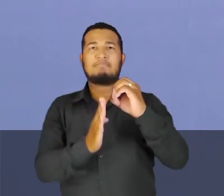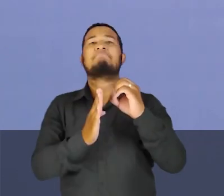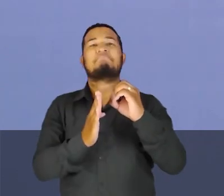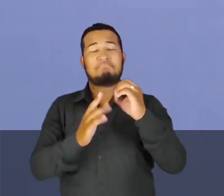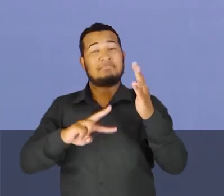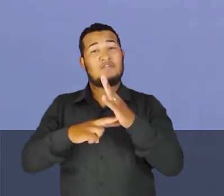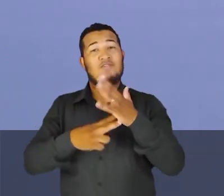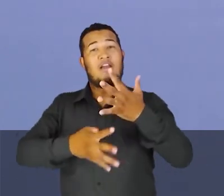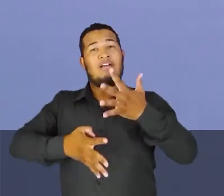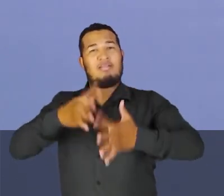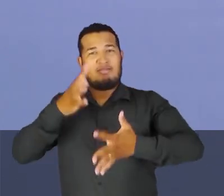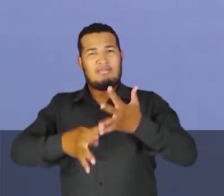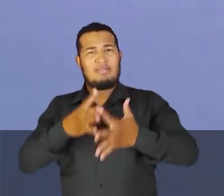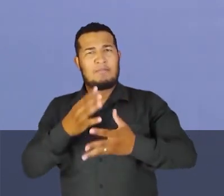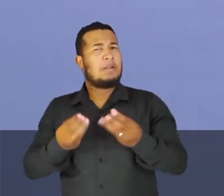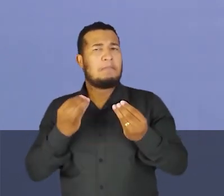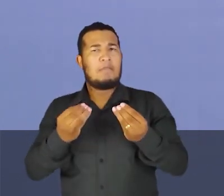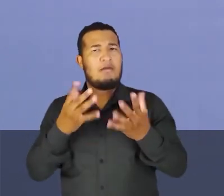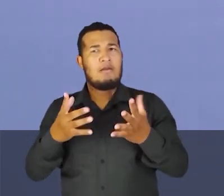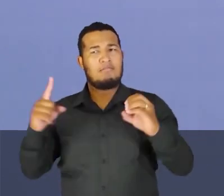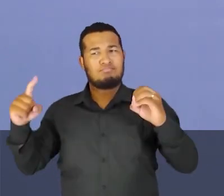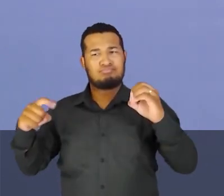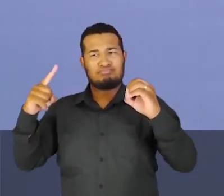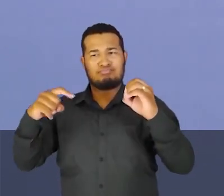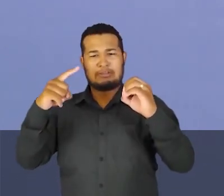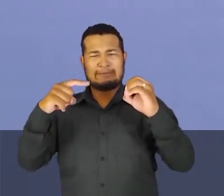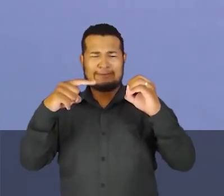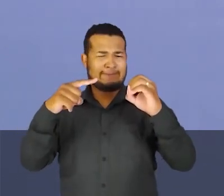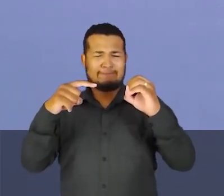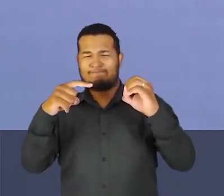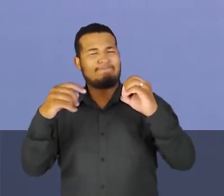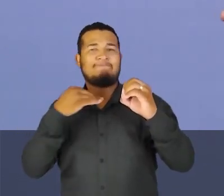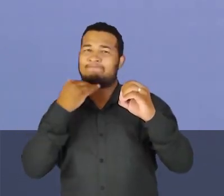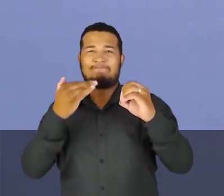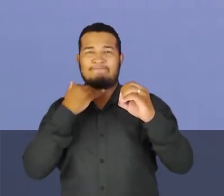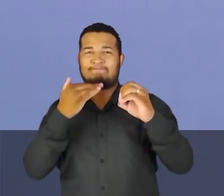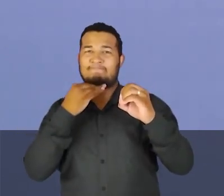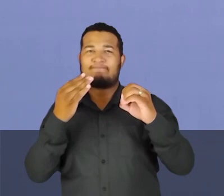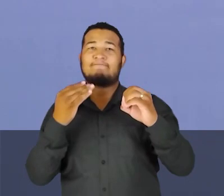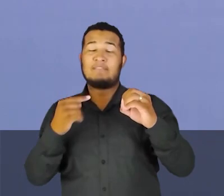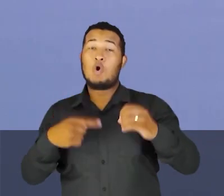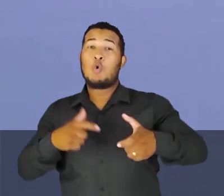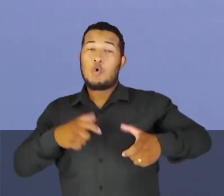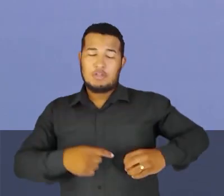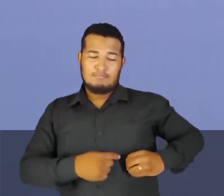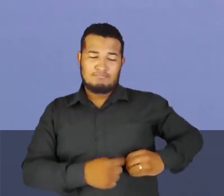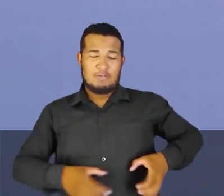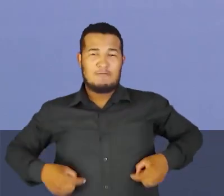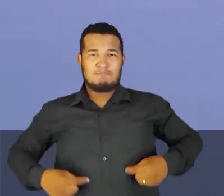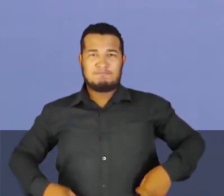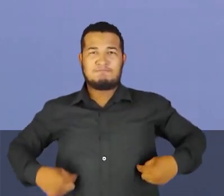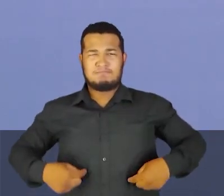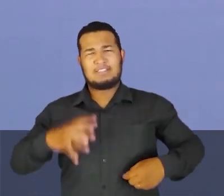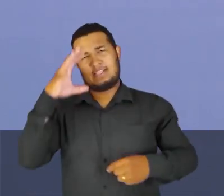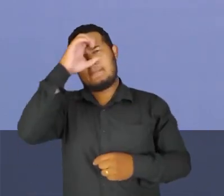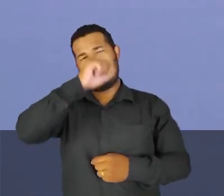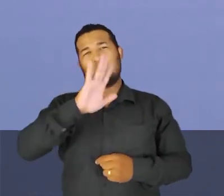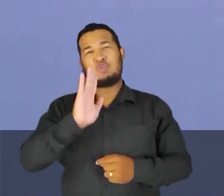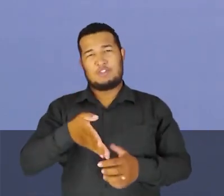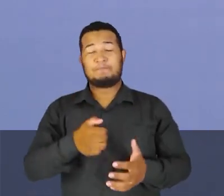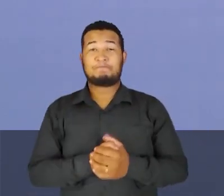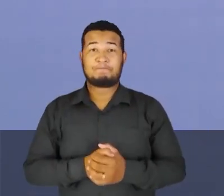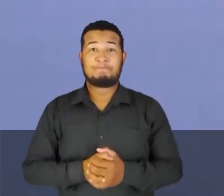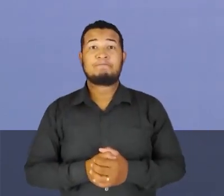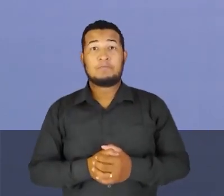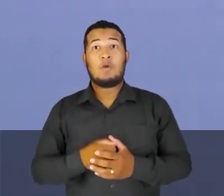obstáculo para que o espermatozoide não se encontre com o óvulo lá nas trompas de Falópio, como nós aprendemos. E o